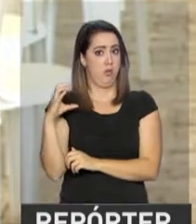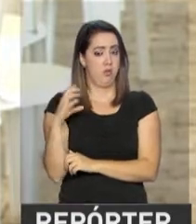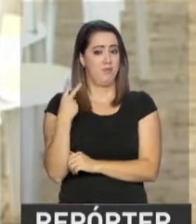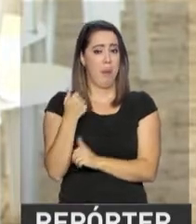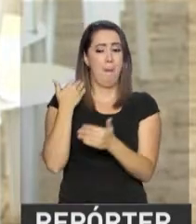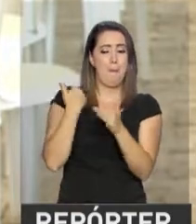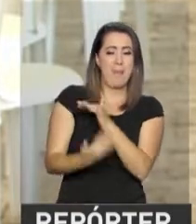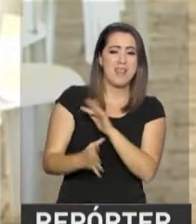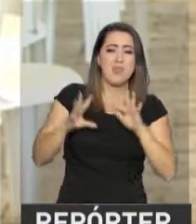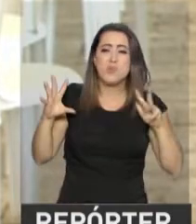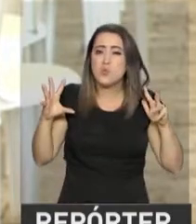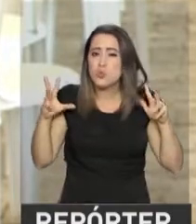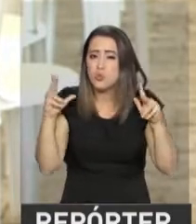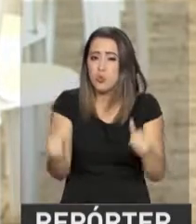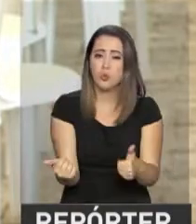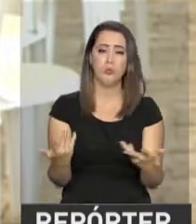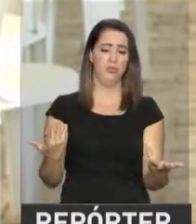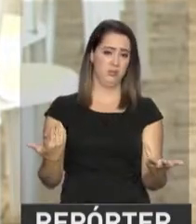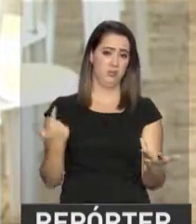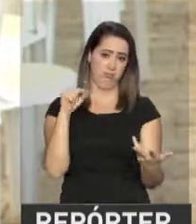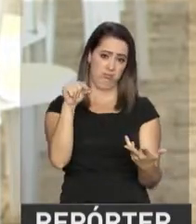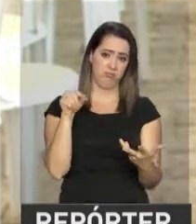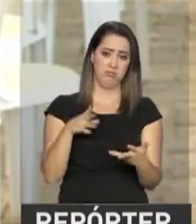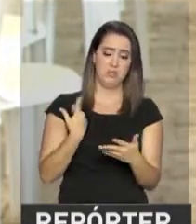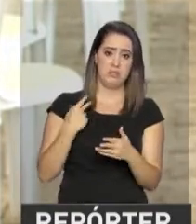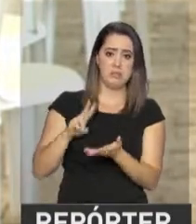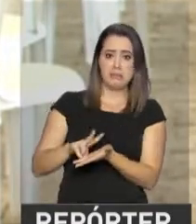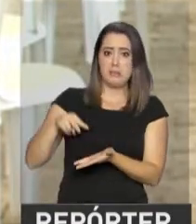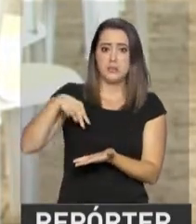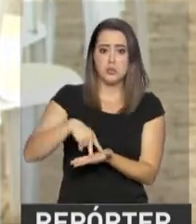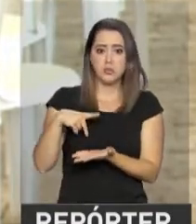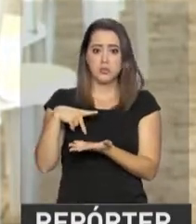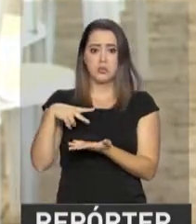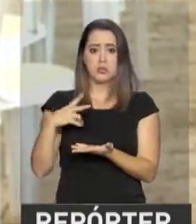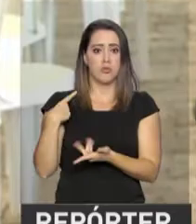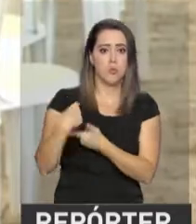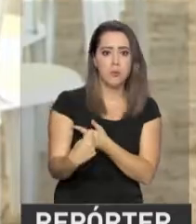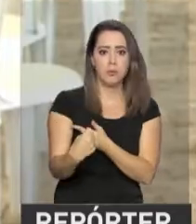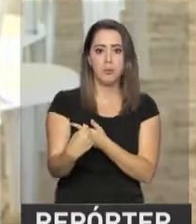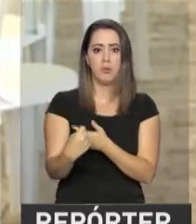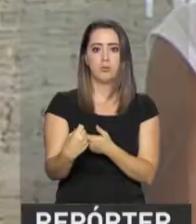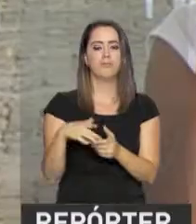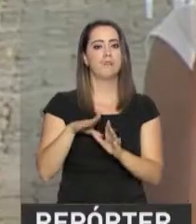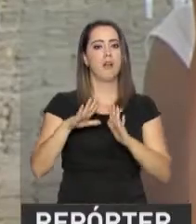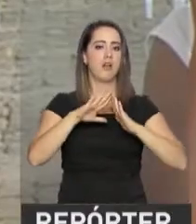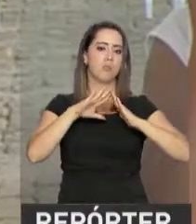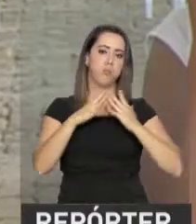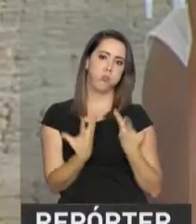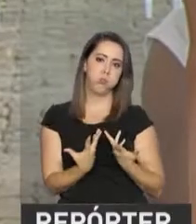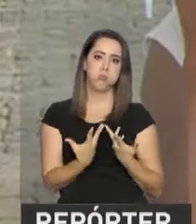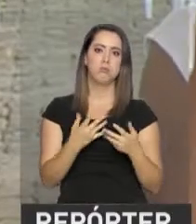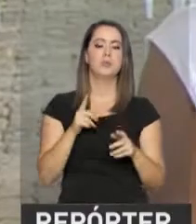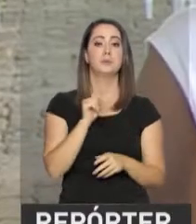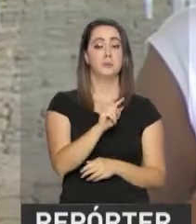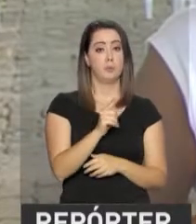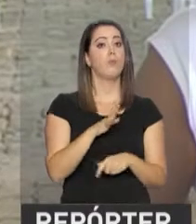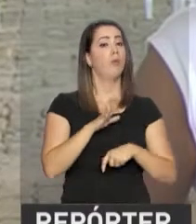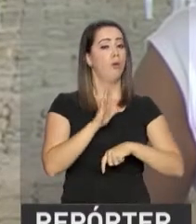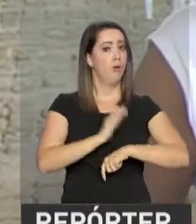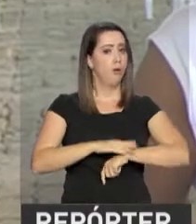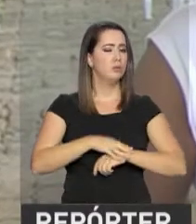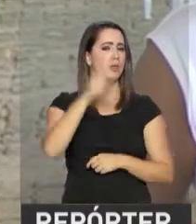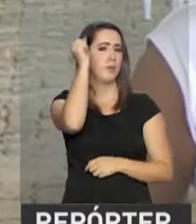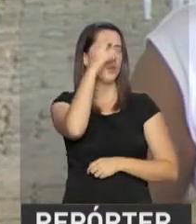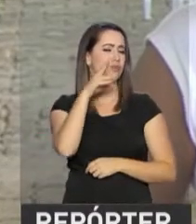Perdemos tudo, tudo, tudo, tudo. Saímos do jeito que a gente estava aqui, o jeito que a gente levantou e saiu. Deu tempo de pegar nada. Os tempos difíceis vão ficar apenas